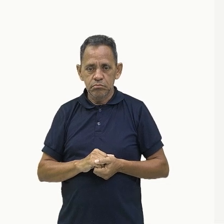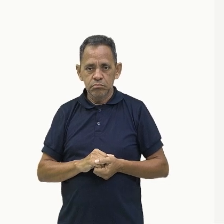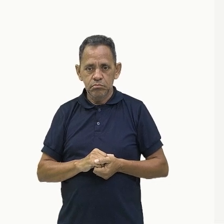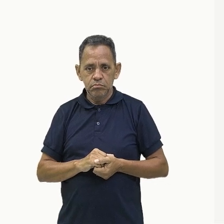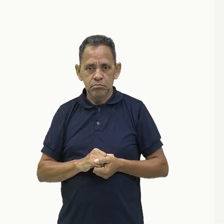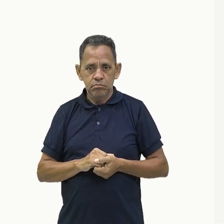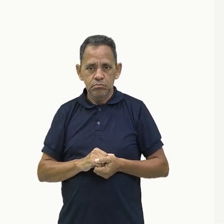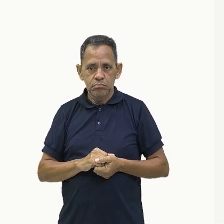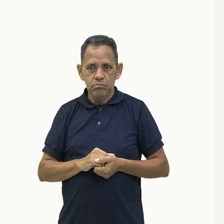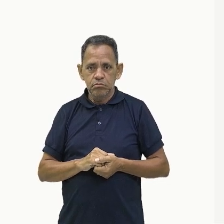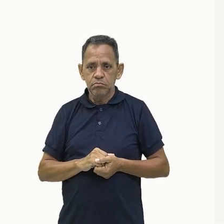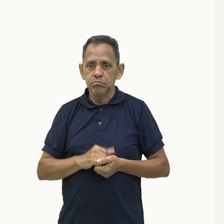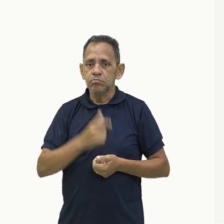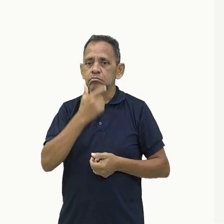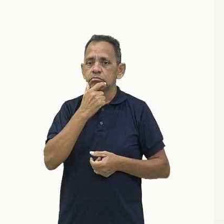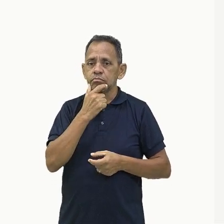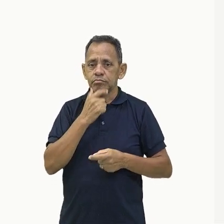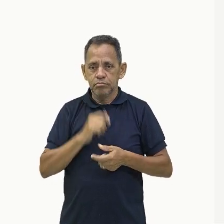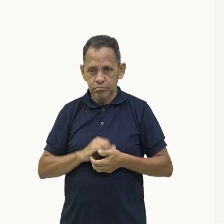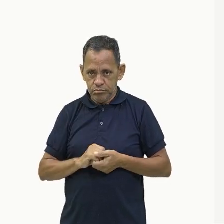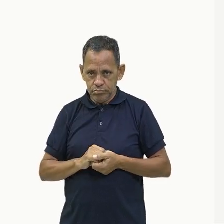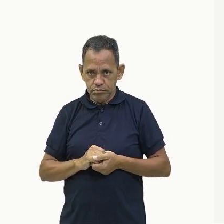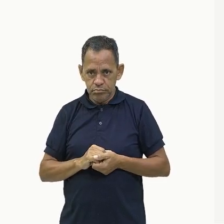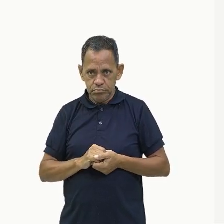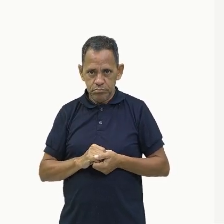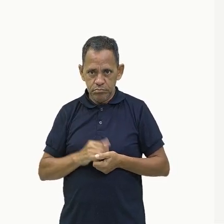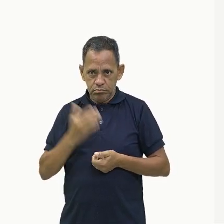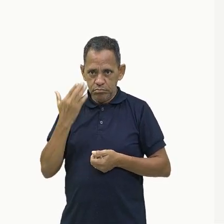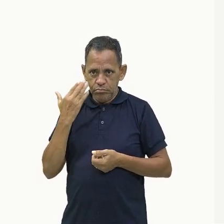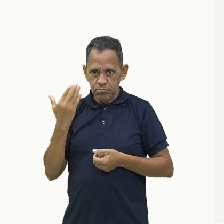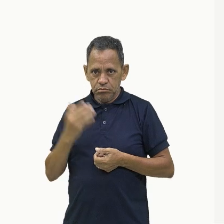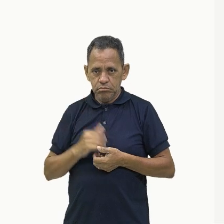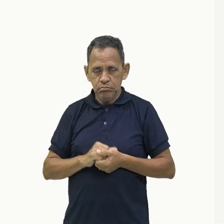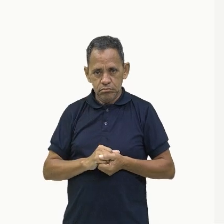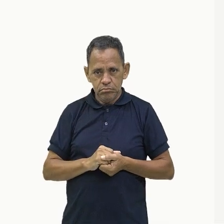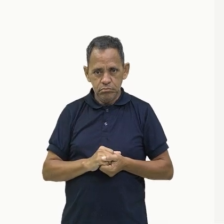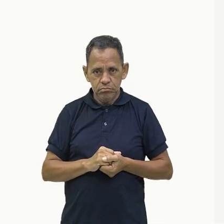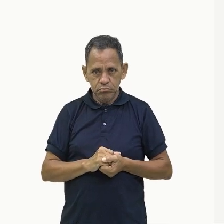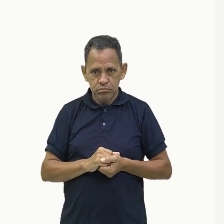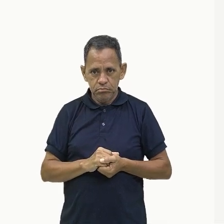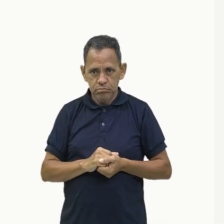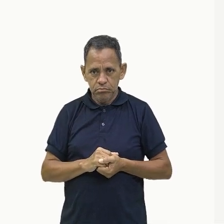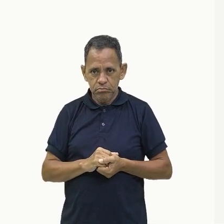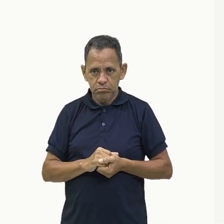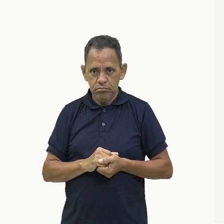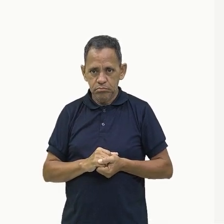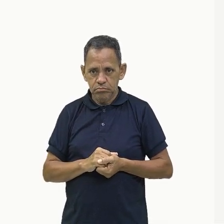vou colocar aqui masculino, tá? E aqui das meninas, feminino.